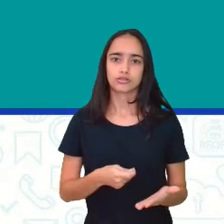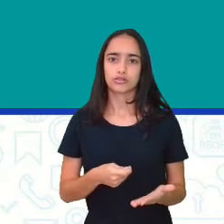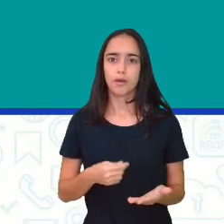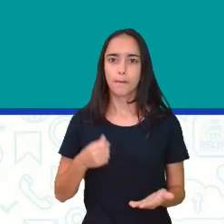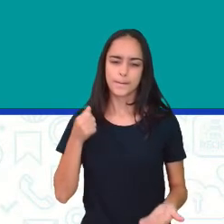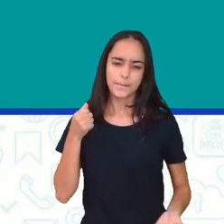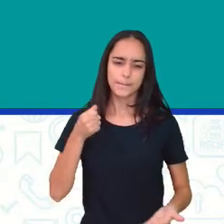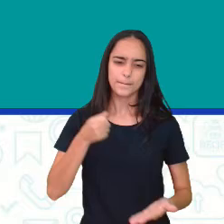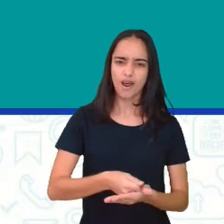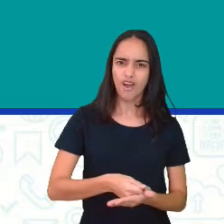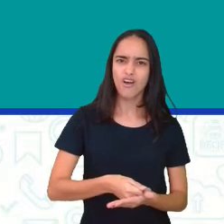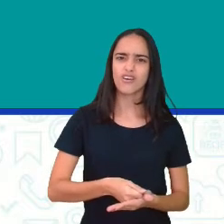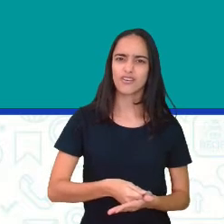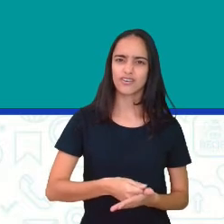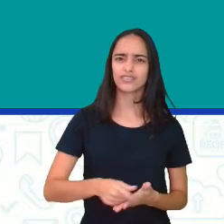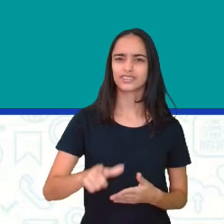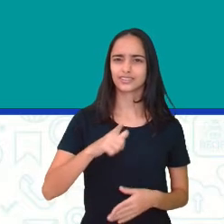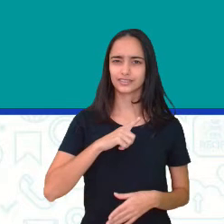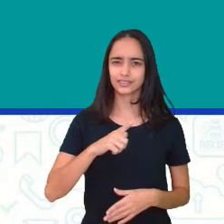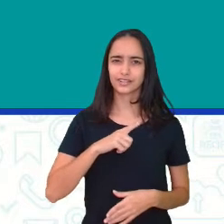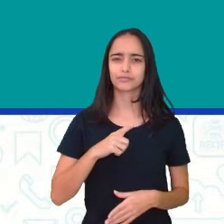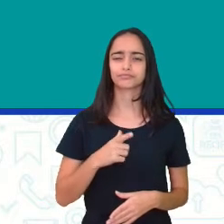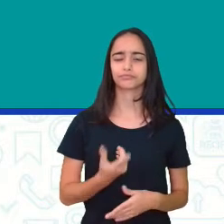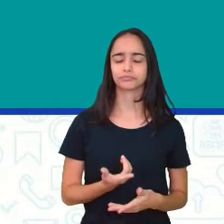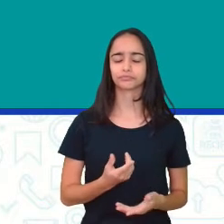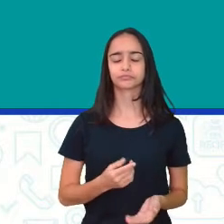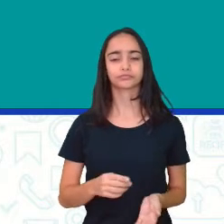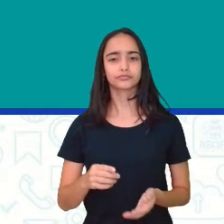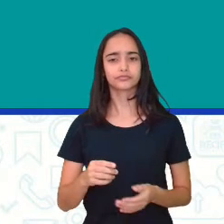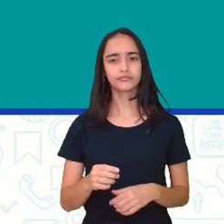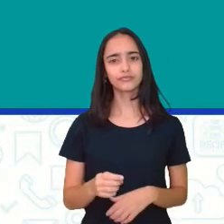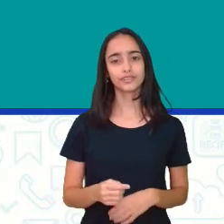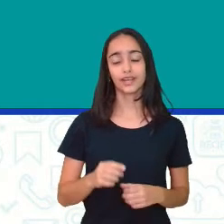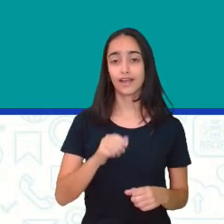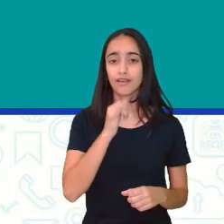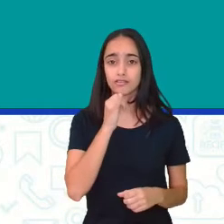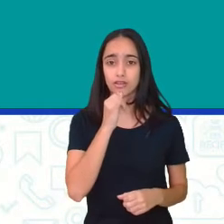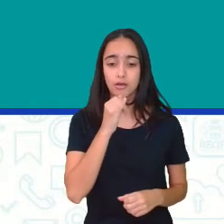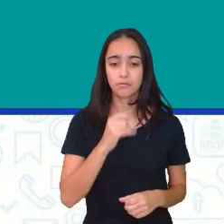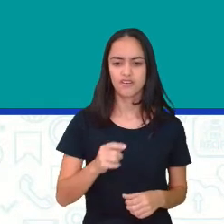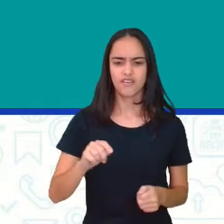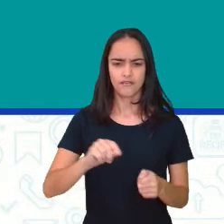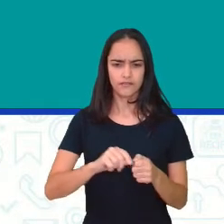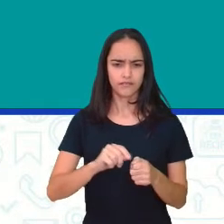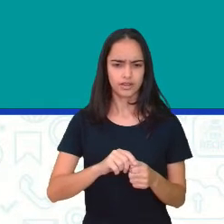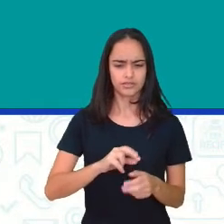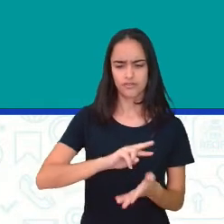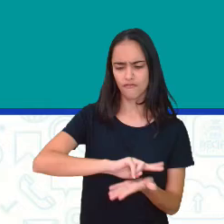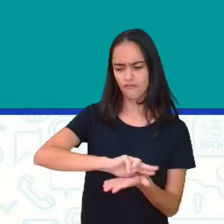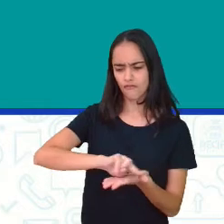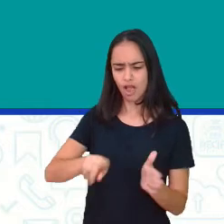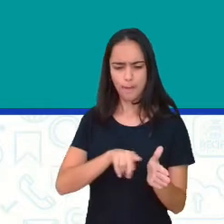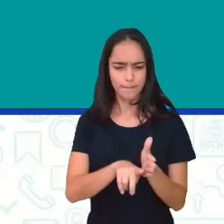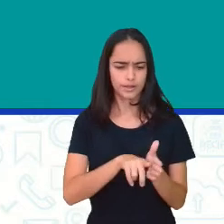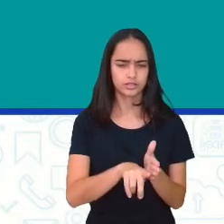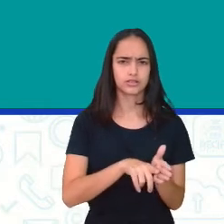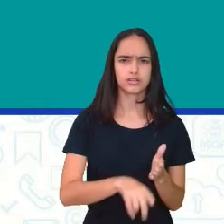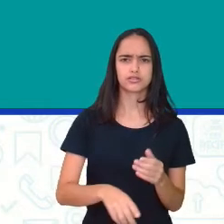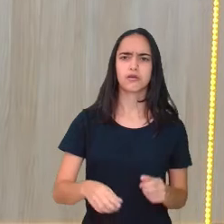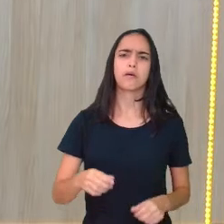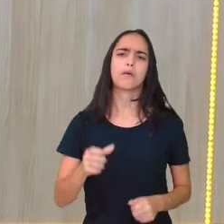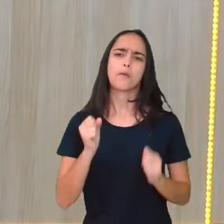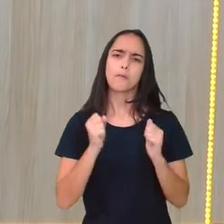várias pessoas, com vários testes, e posso afirmar que isso aqui acontece dessa forma.